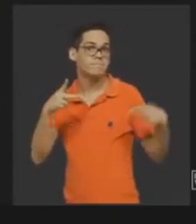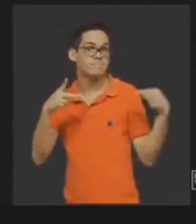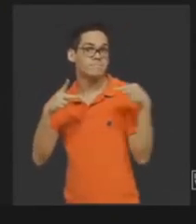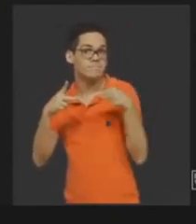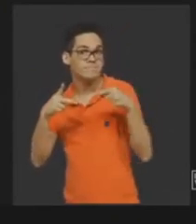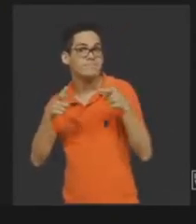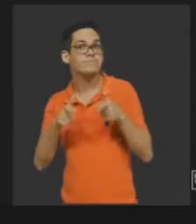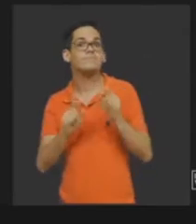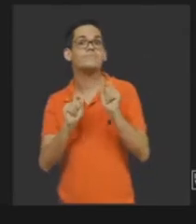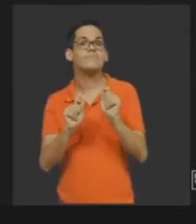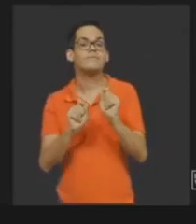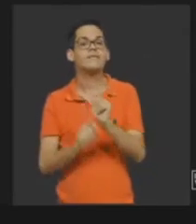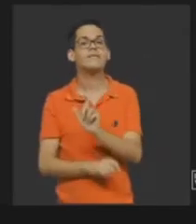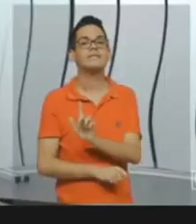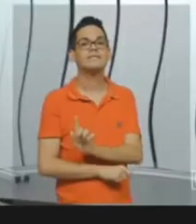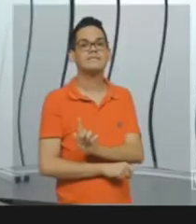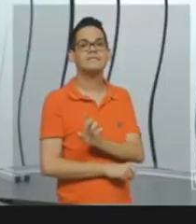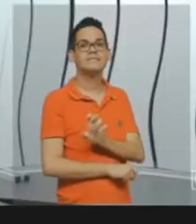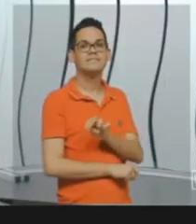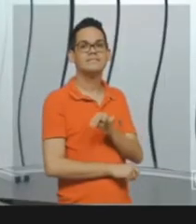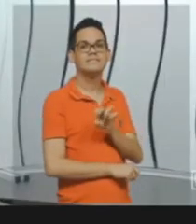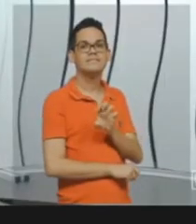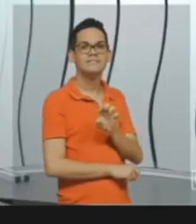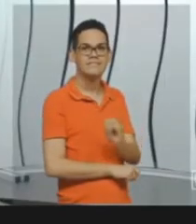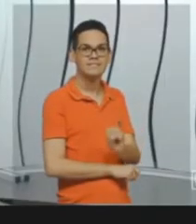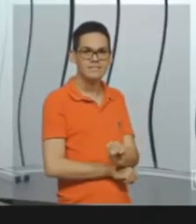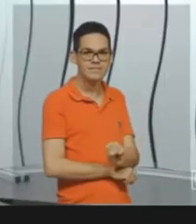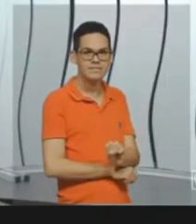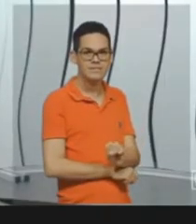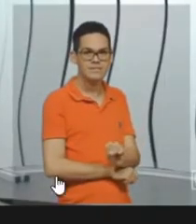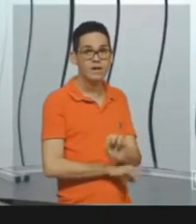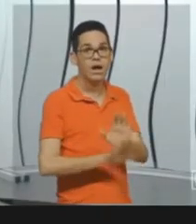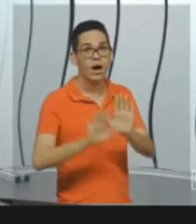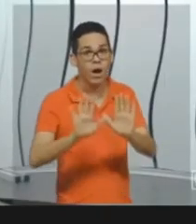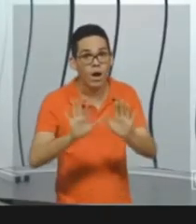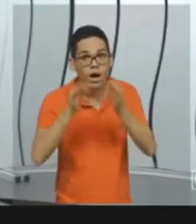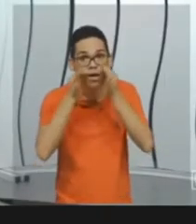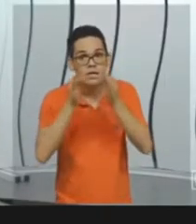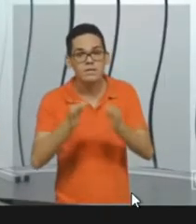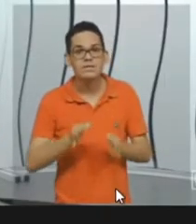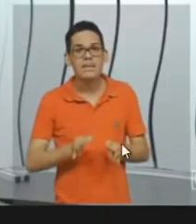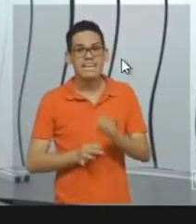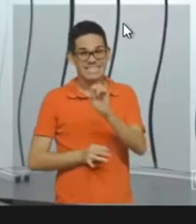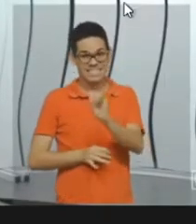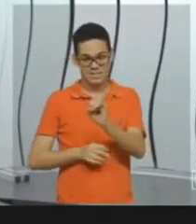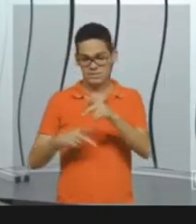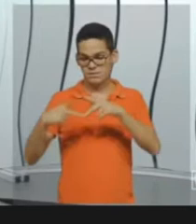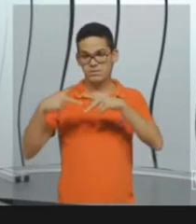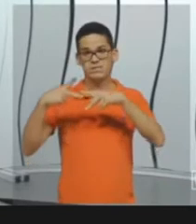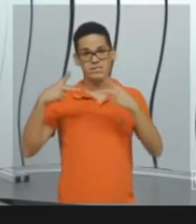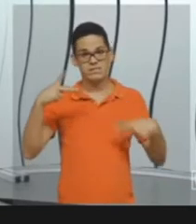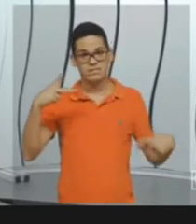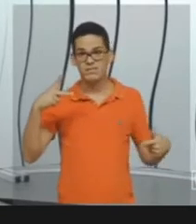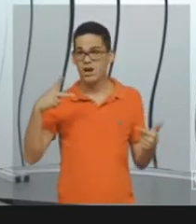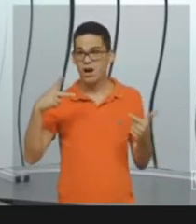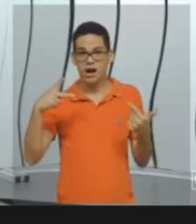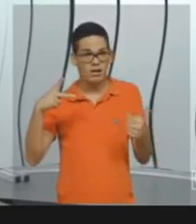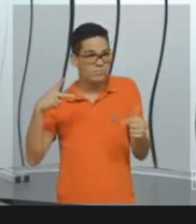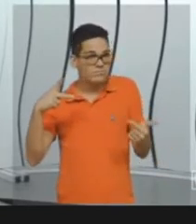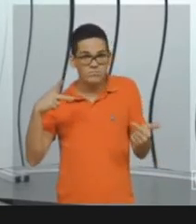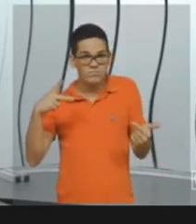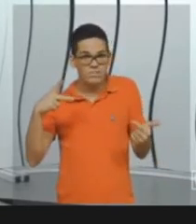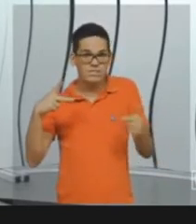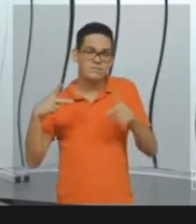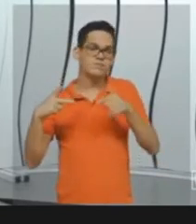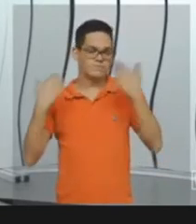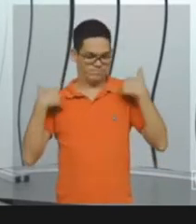são chamadas de genes. Vou deixar uma coisa bem clara para você. Sem proteínas, além de não existir a estrutura do